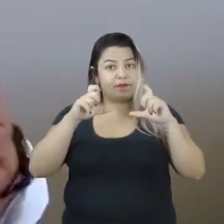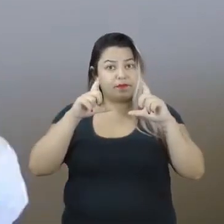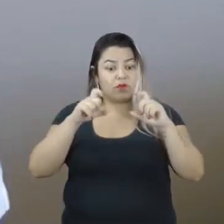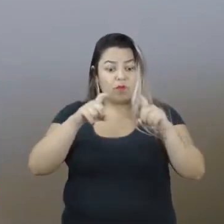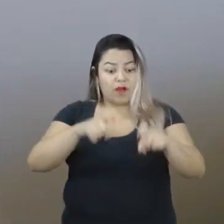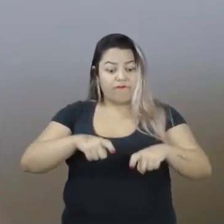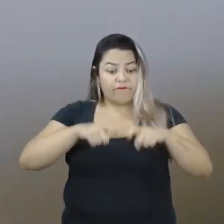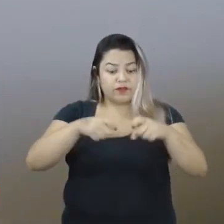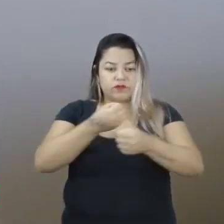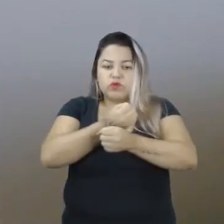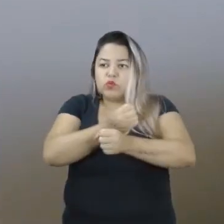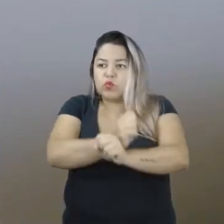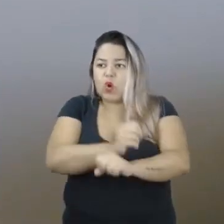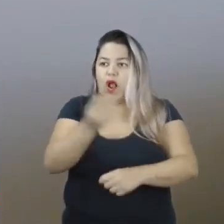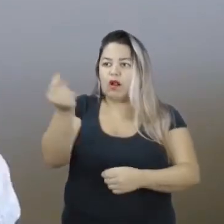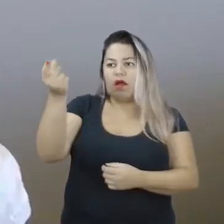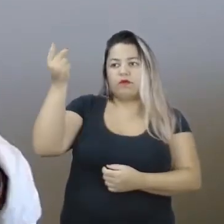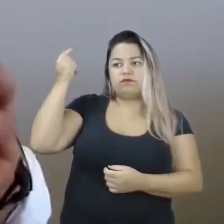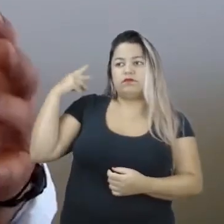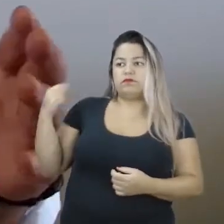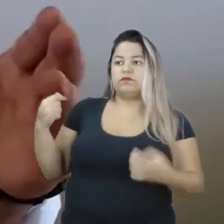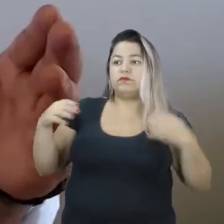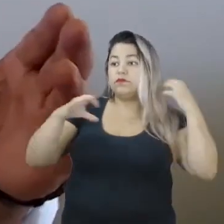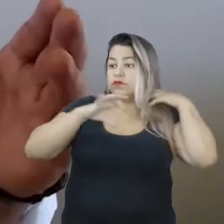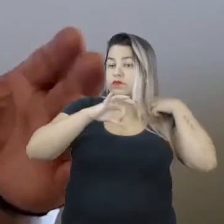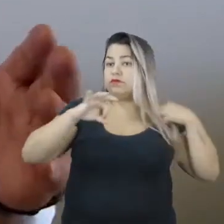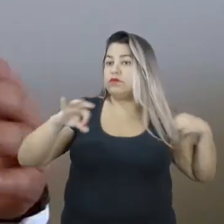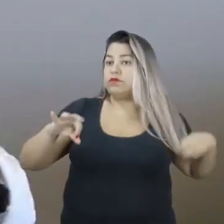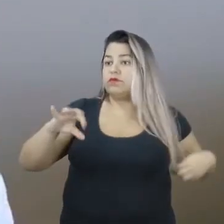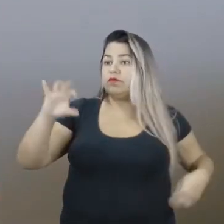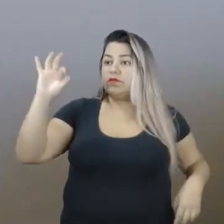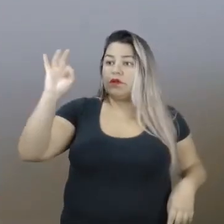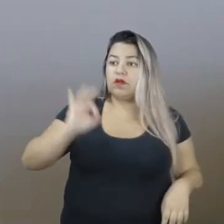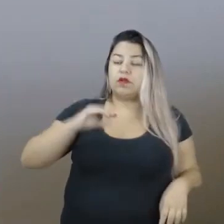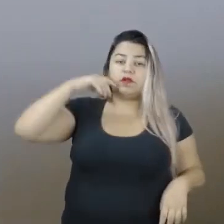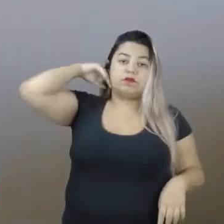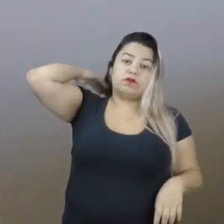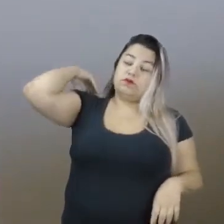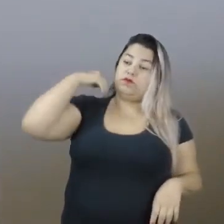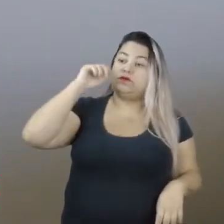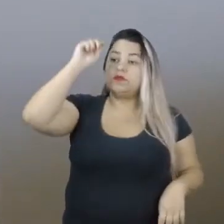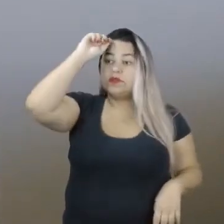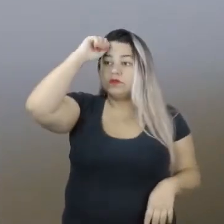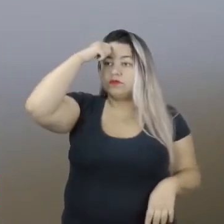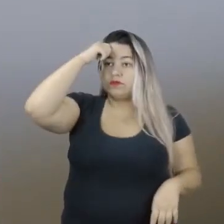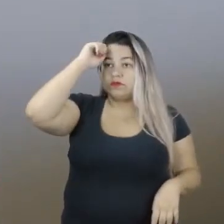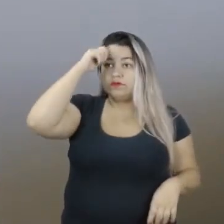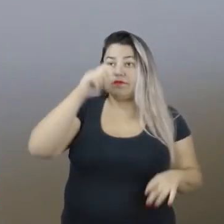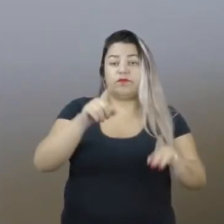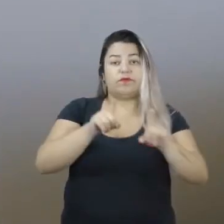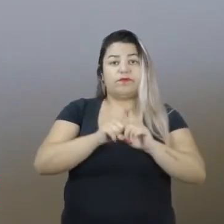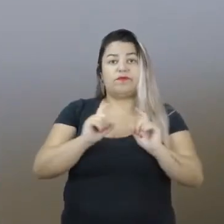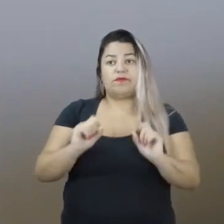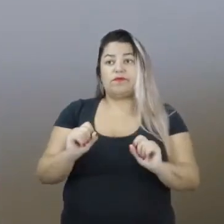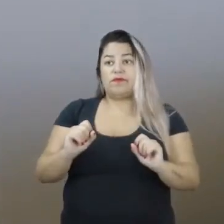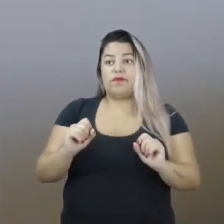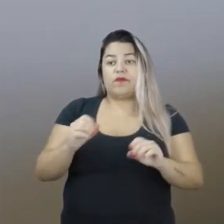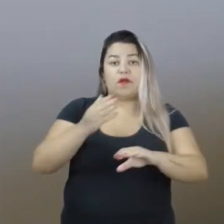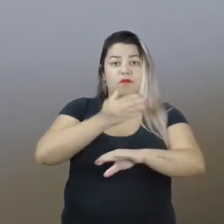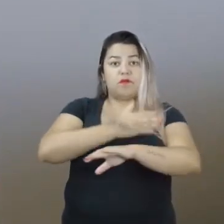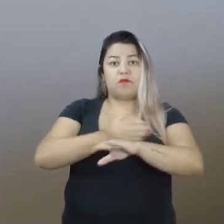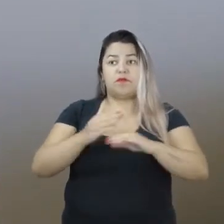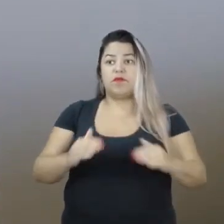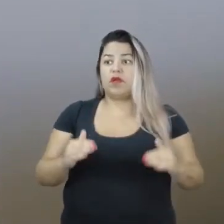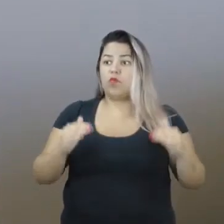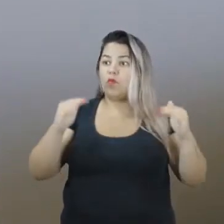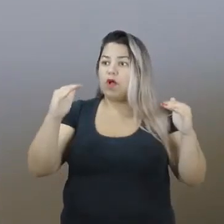fazenda, onde 99% eram negros e estava o senhor dos escravos branco acima.